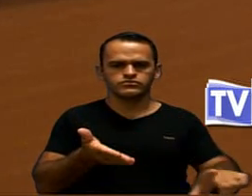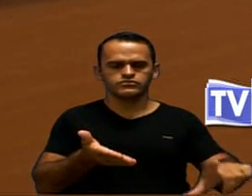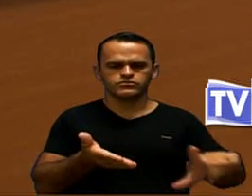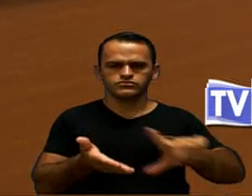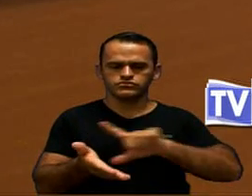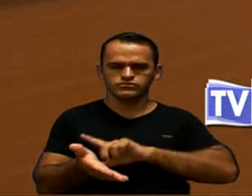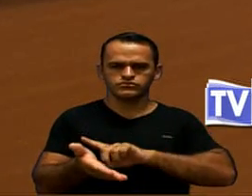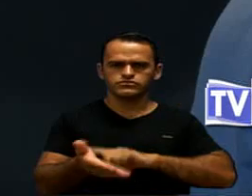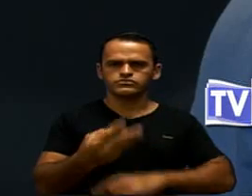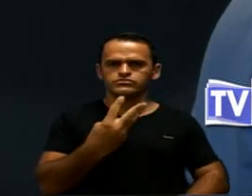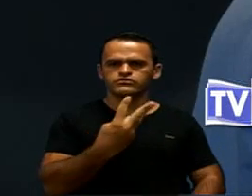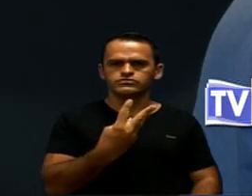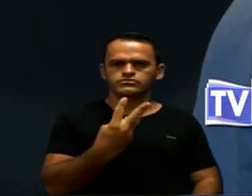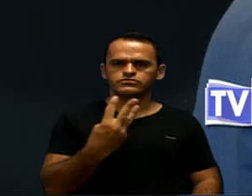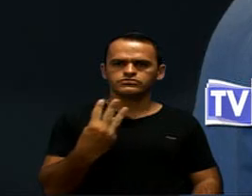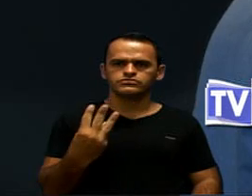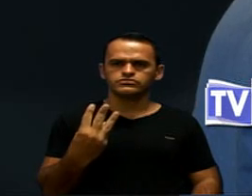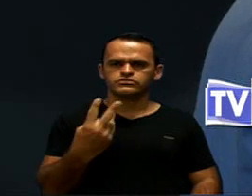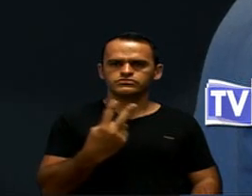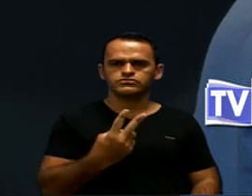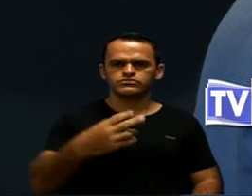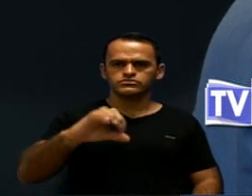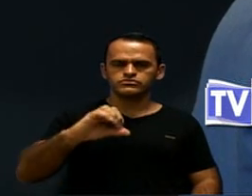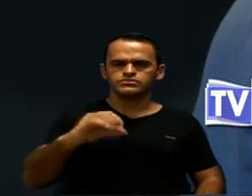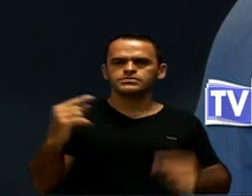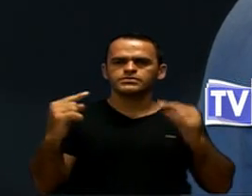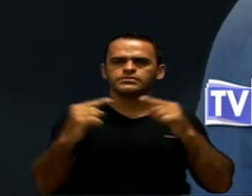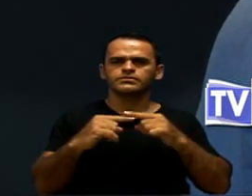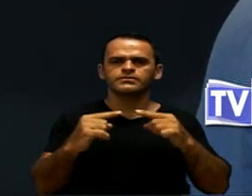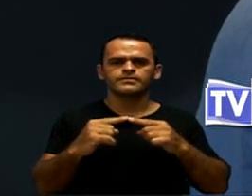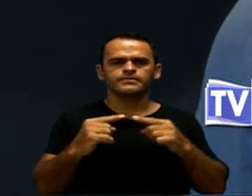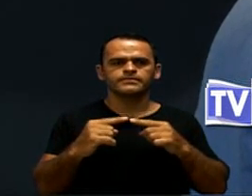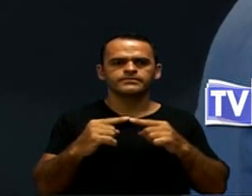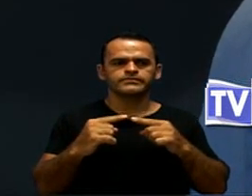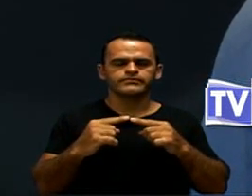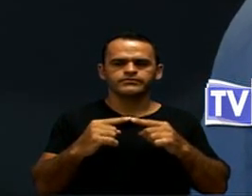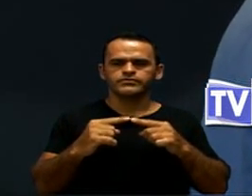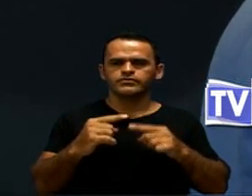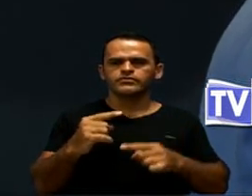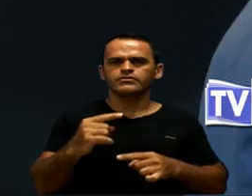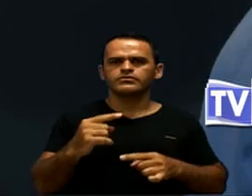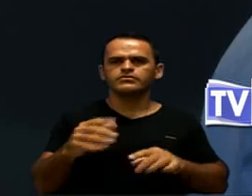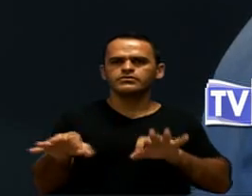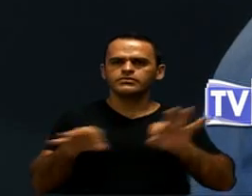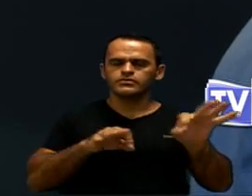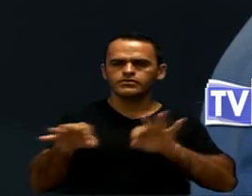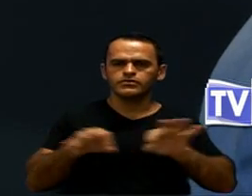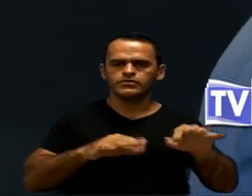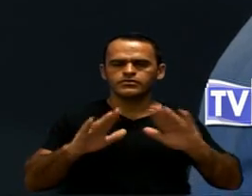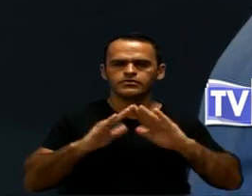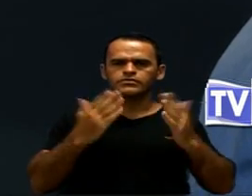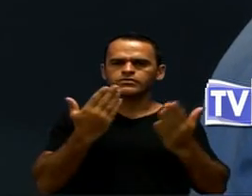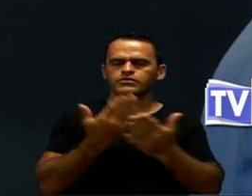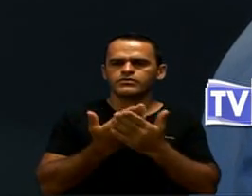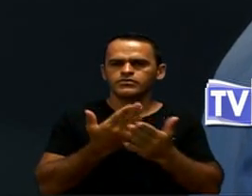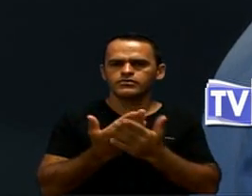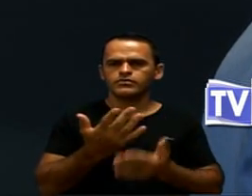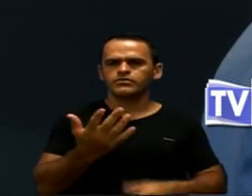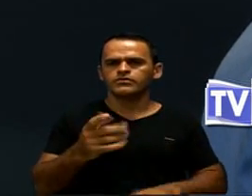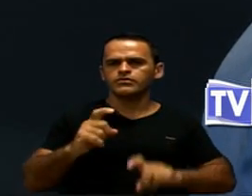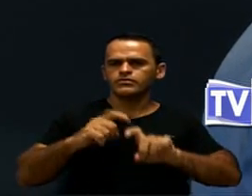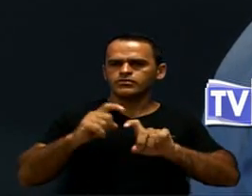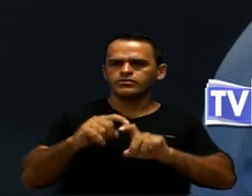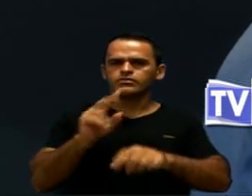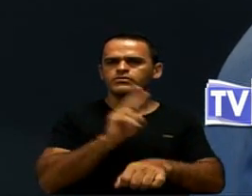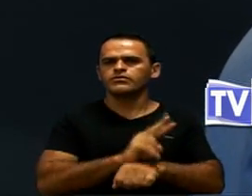do 329 em relação ao sistema de saúde escola, dos residentes que já fizeram até